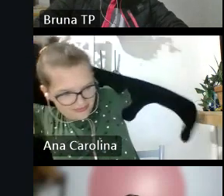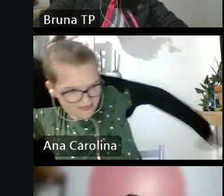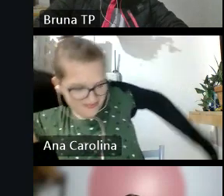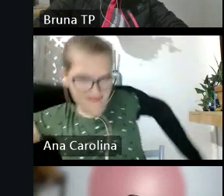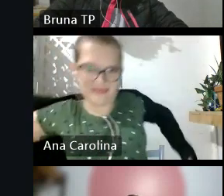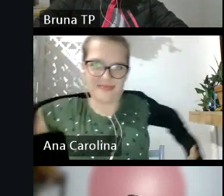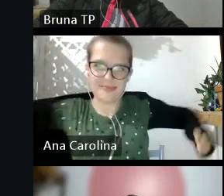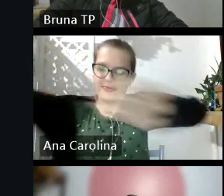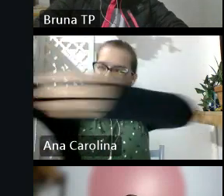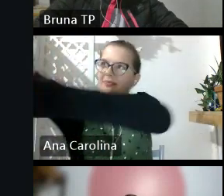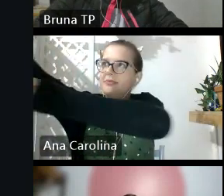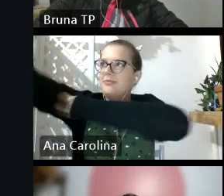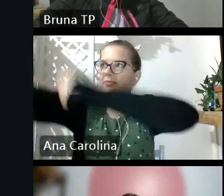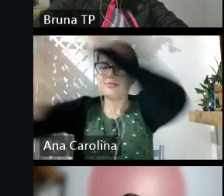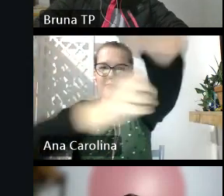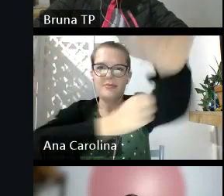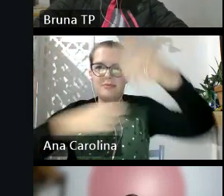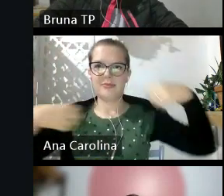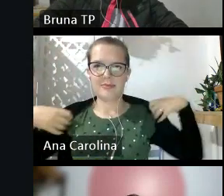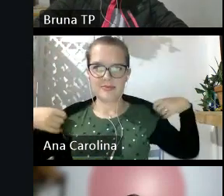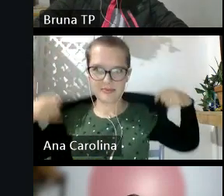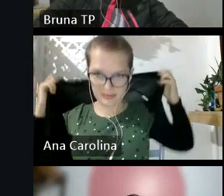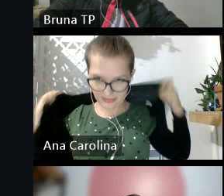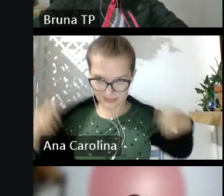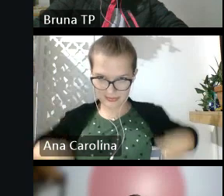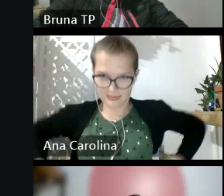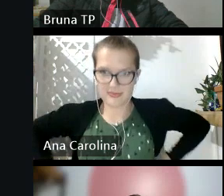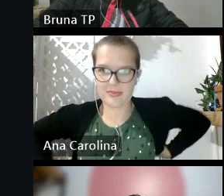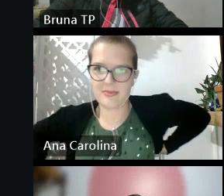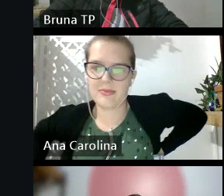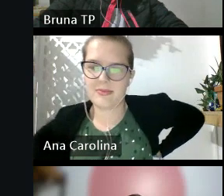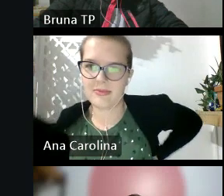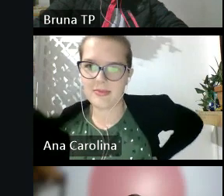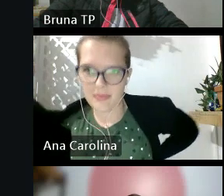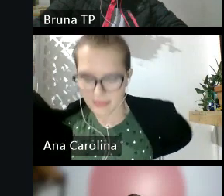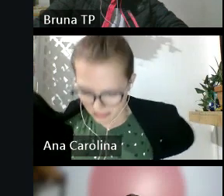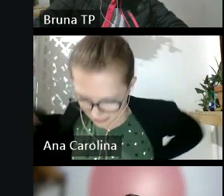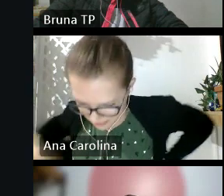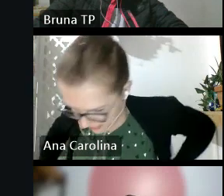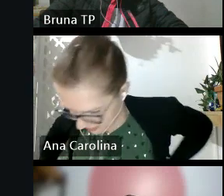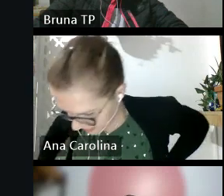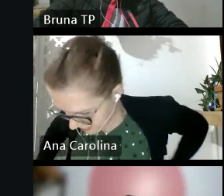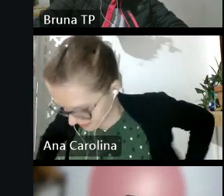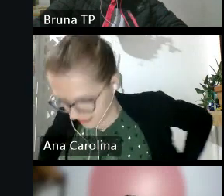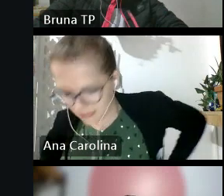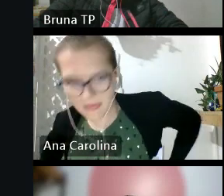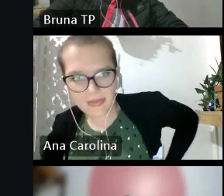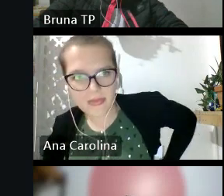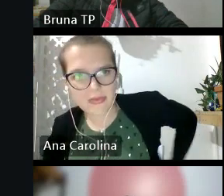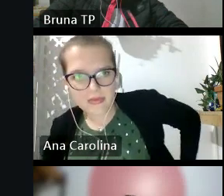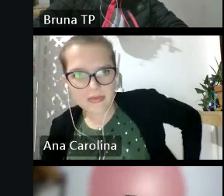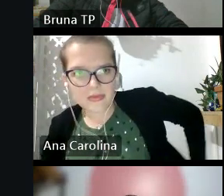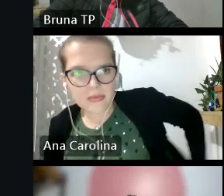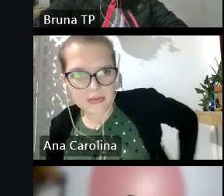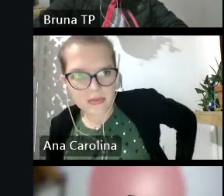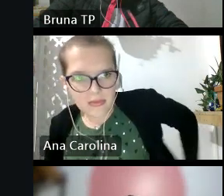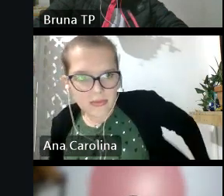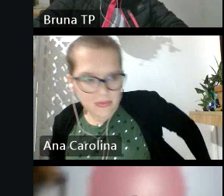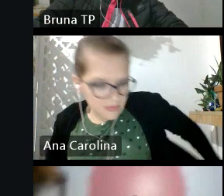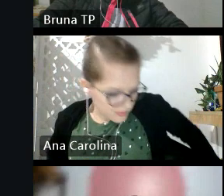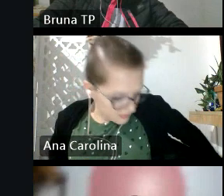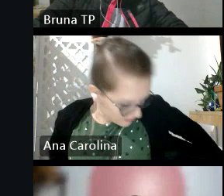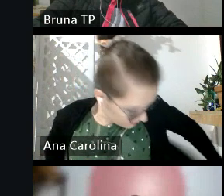tá? Mas eu já tive a oportunidade de atuar em perícias patológicas. Mas